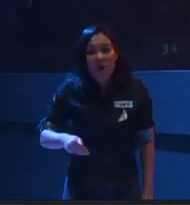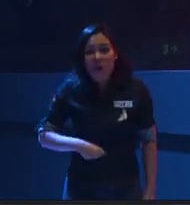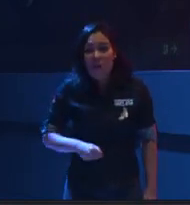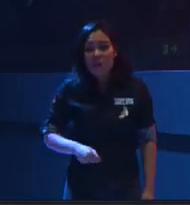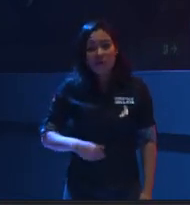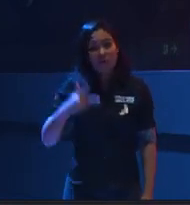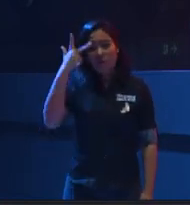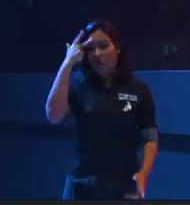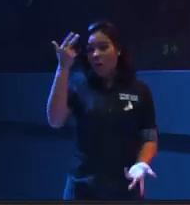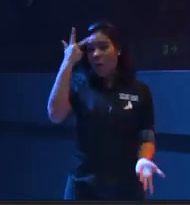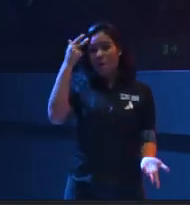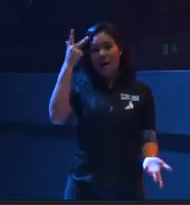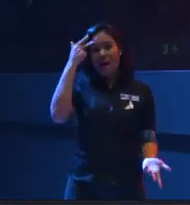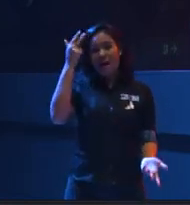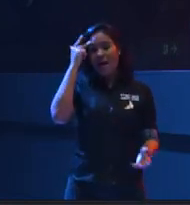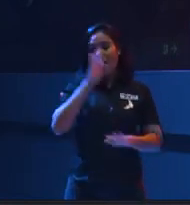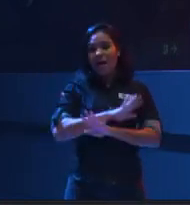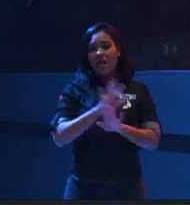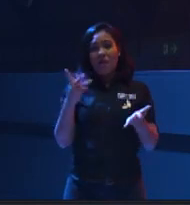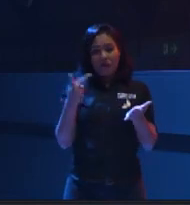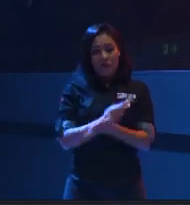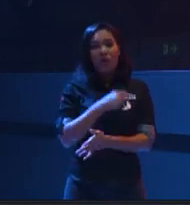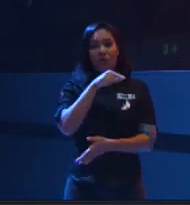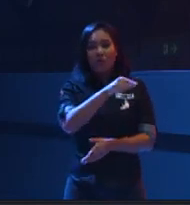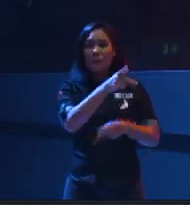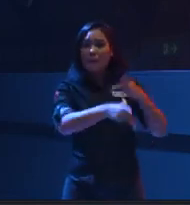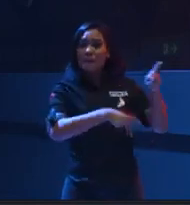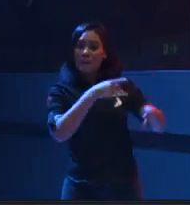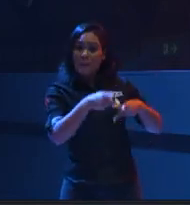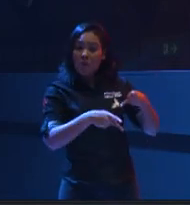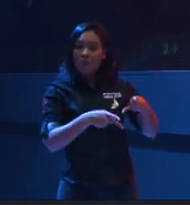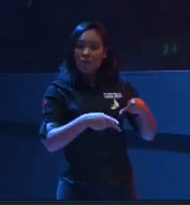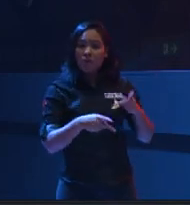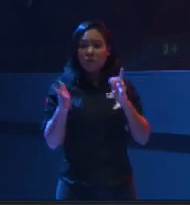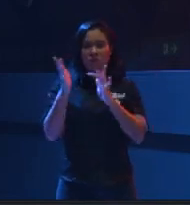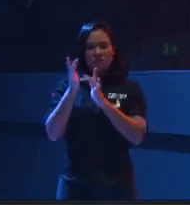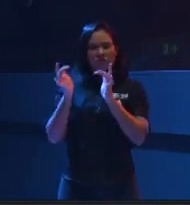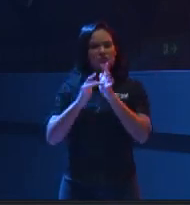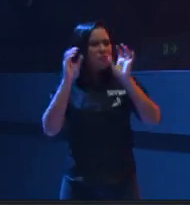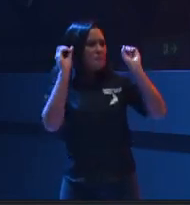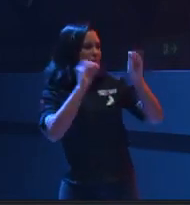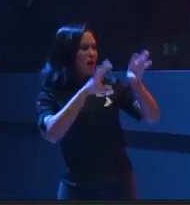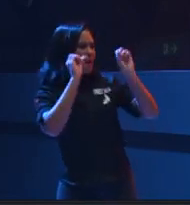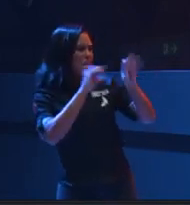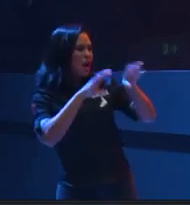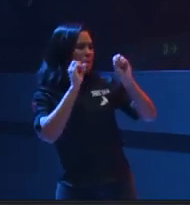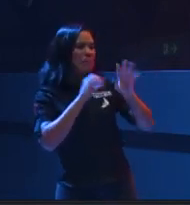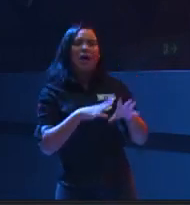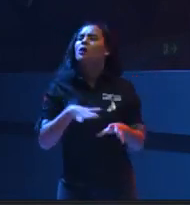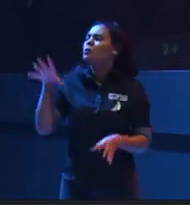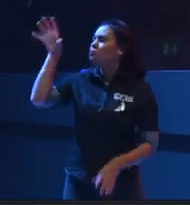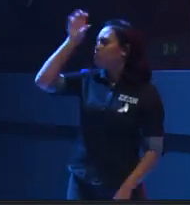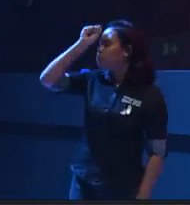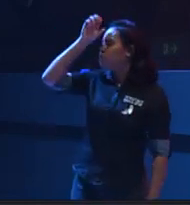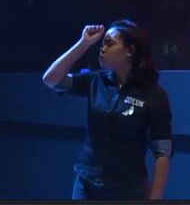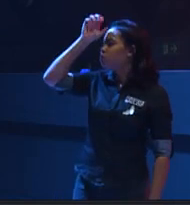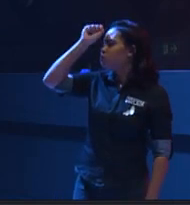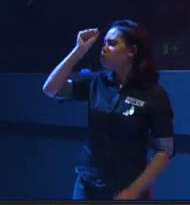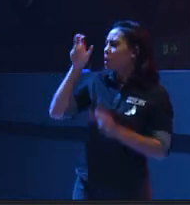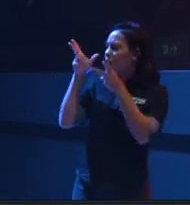natural as pessoas estão sendo supridas da palavra de Deus mas ele tem estômago